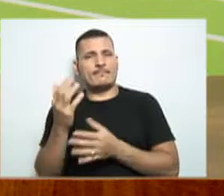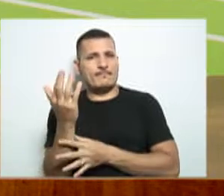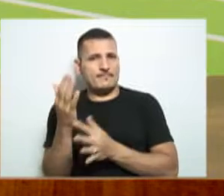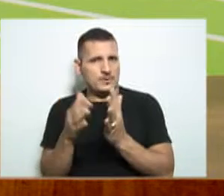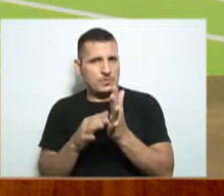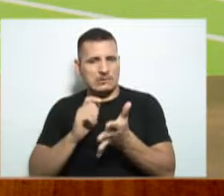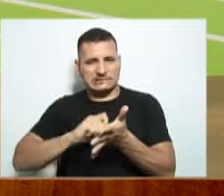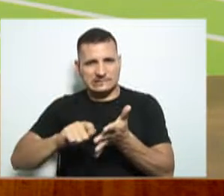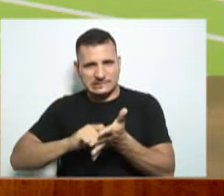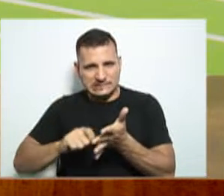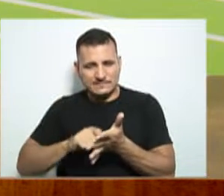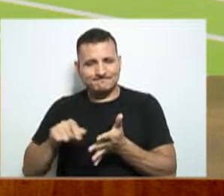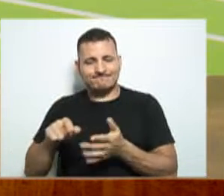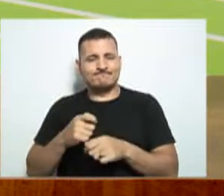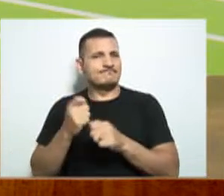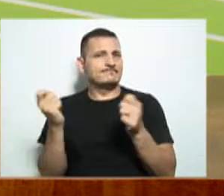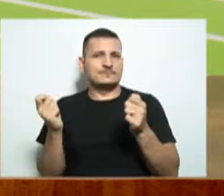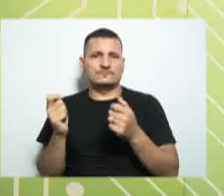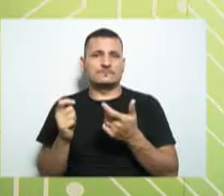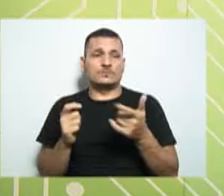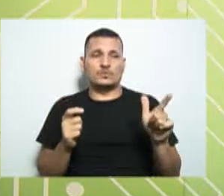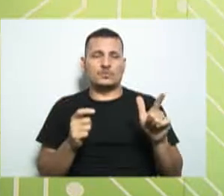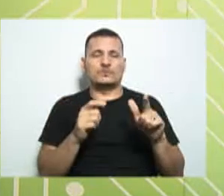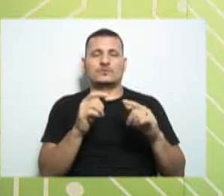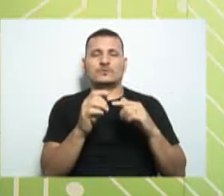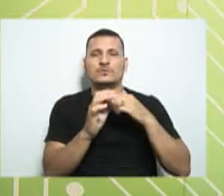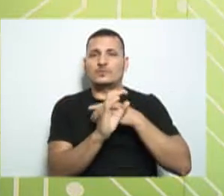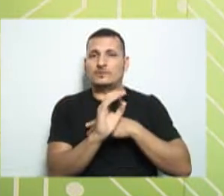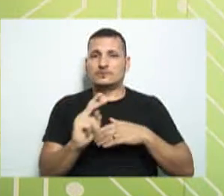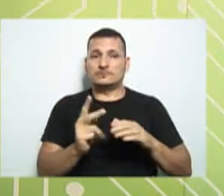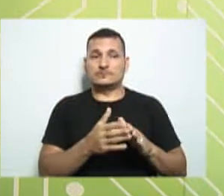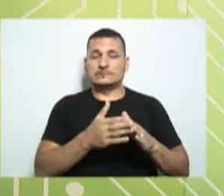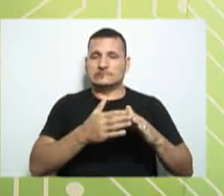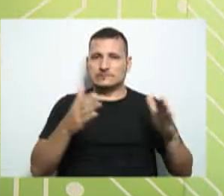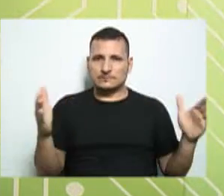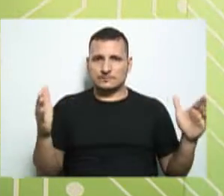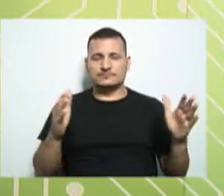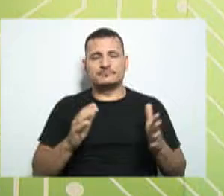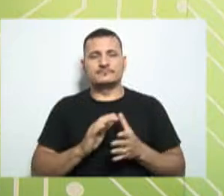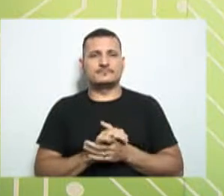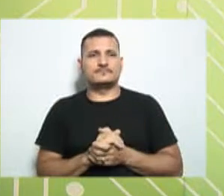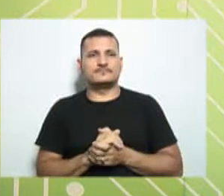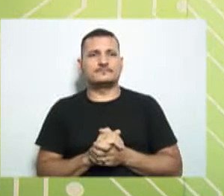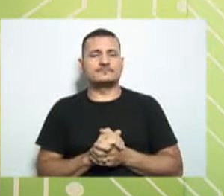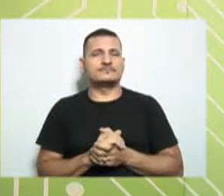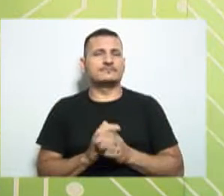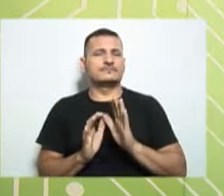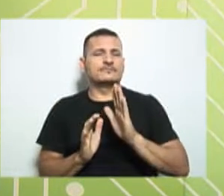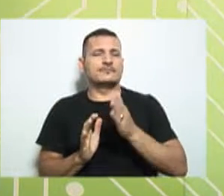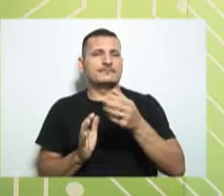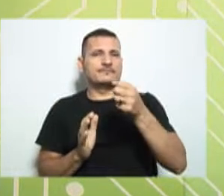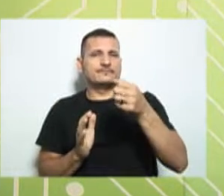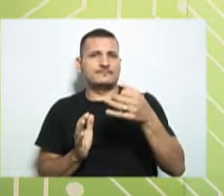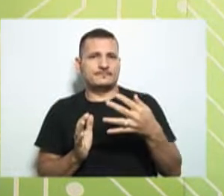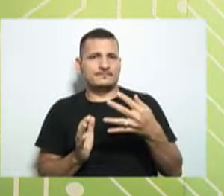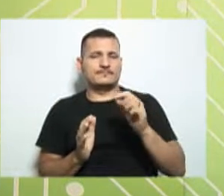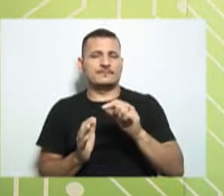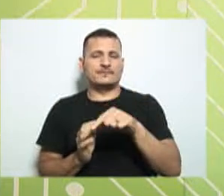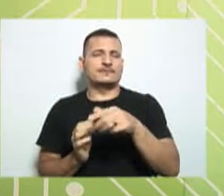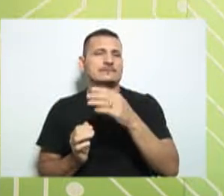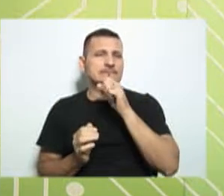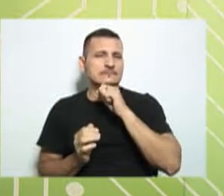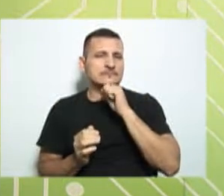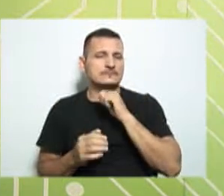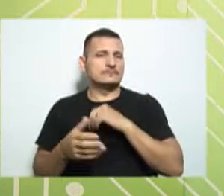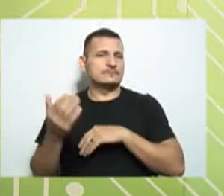da cooperativa, correto, professora? Corretíssimo, tanto que, como já foi dito, arcaico, né? A